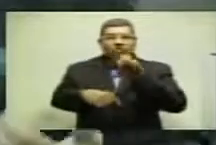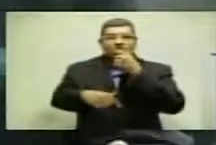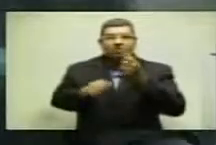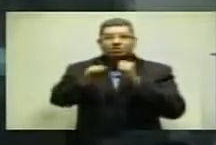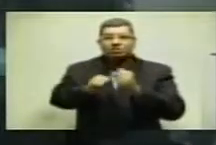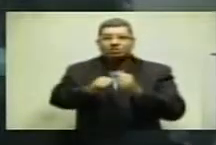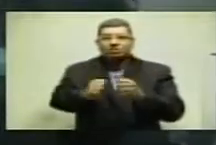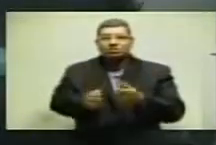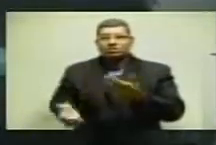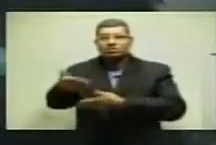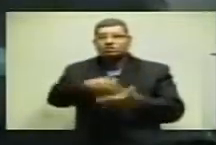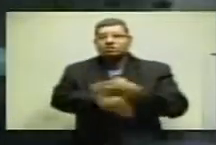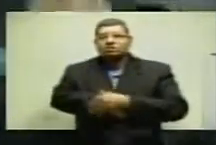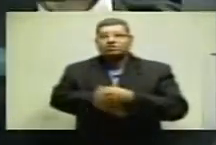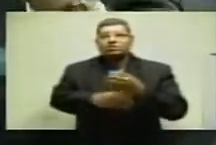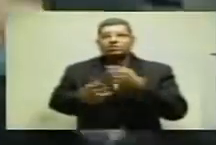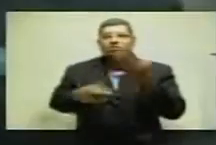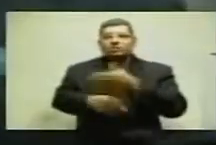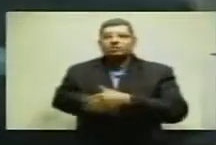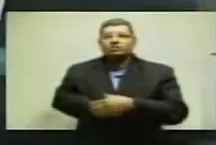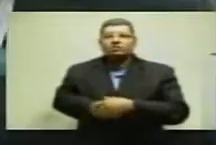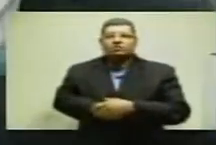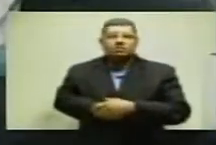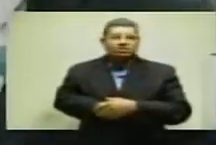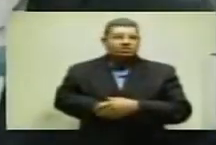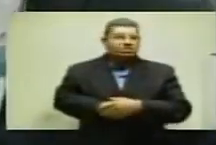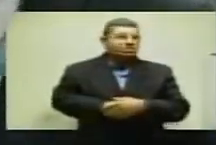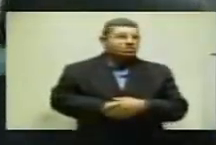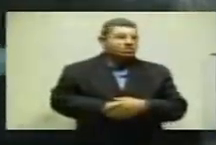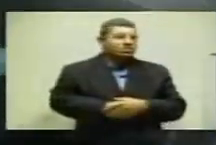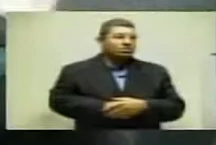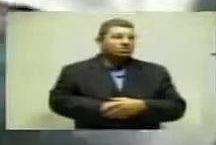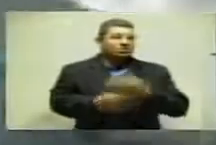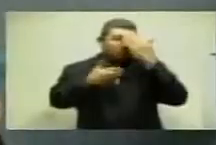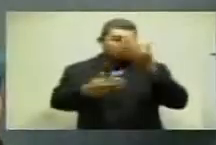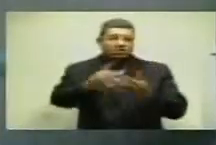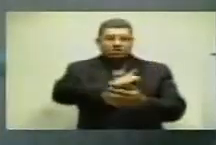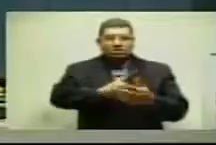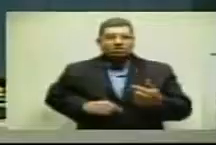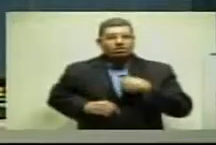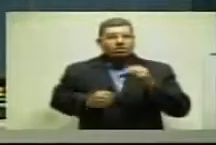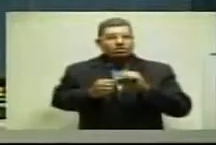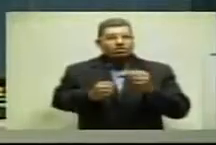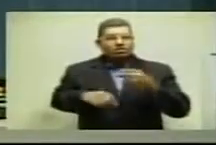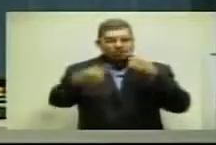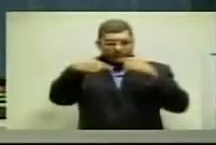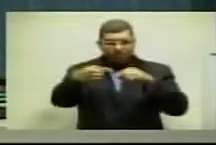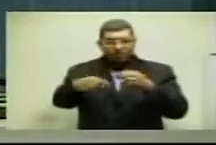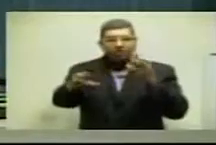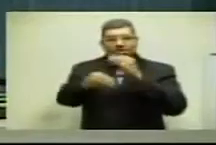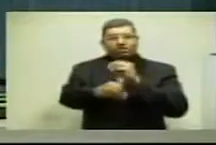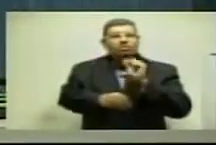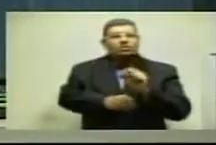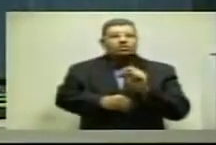possam defender o nosso polo industrial de Manaus. Meus cumprimentos pela abordagem do tema. Obrigado, deputado Chico Preto. Eu faço esse discurso